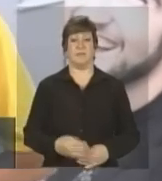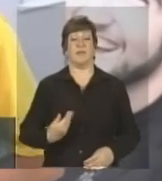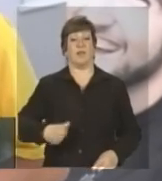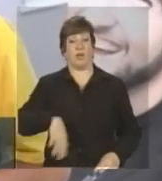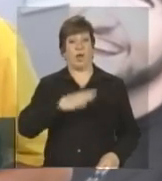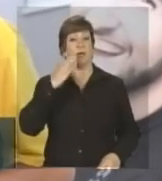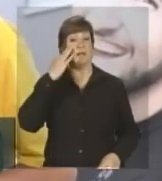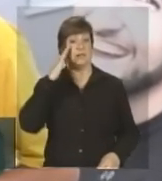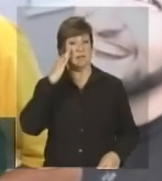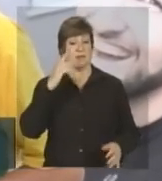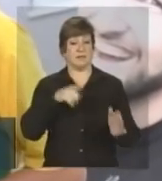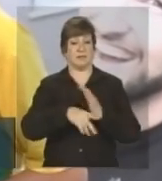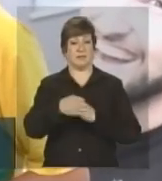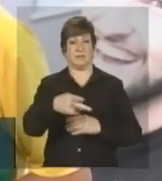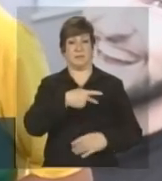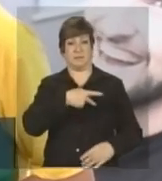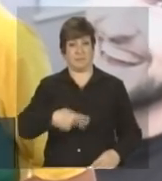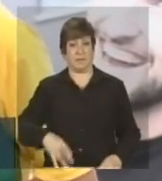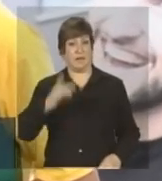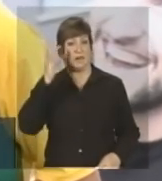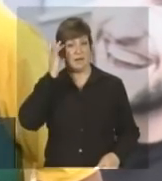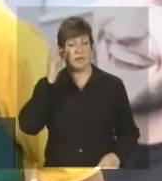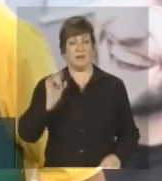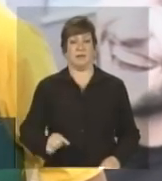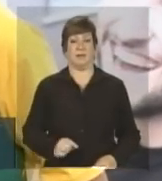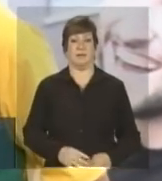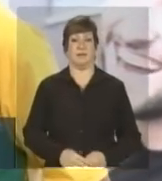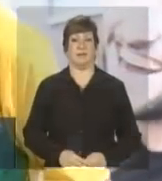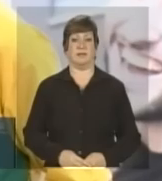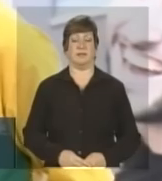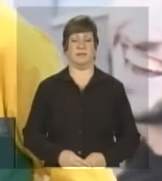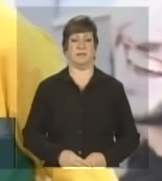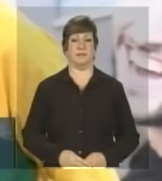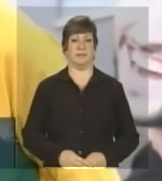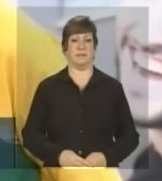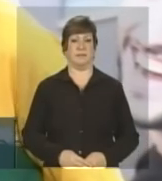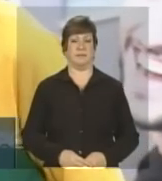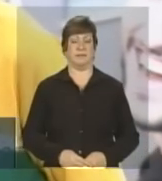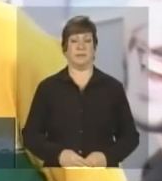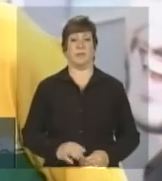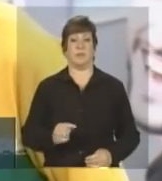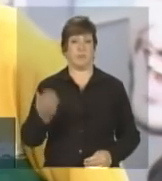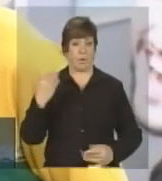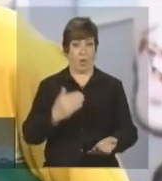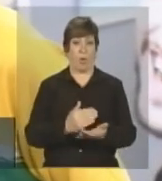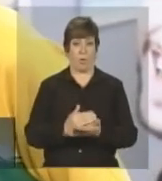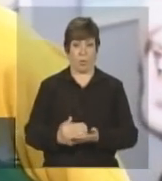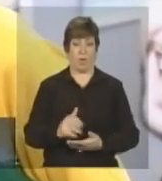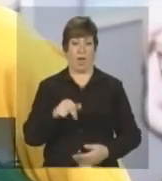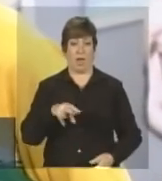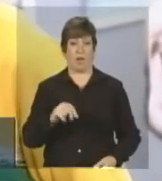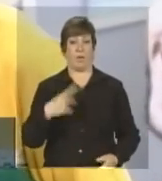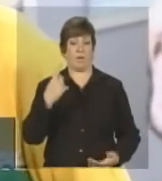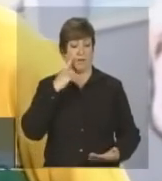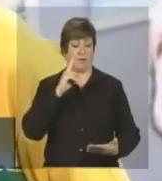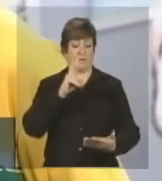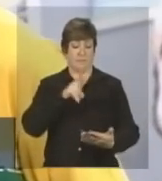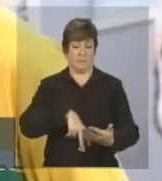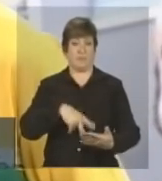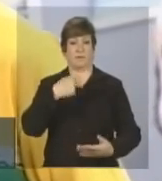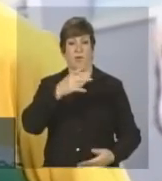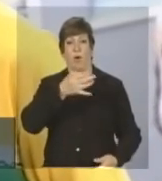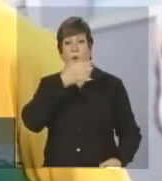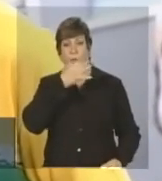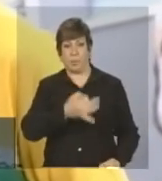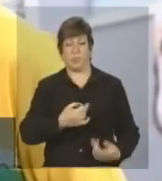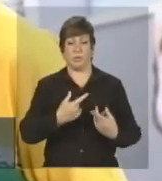Compreendemos, Dilma, presidenta, que no início do ano, ao ler e ouvir as tuas opiniões